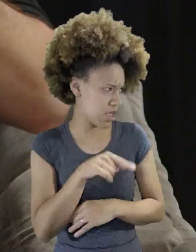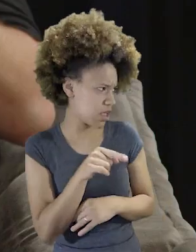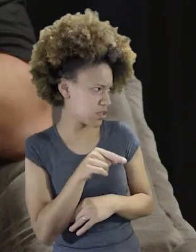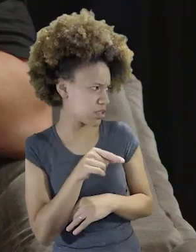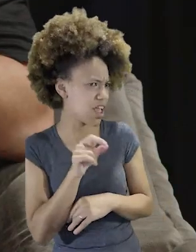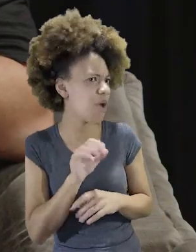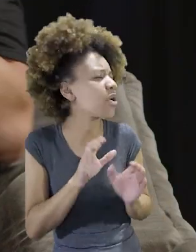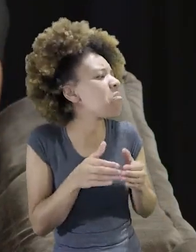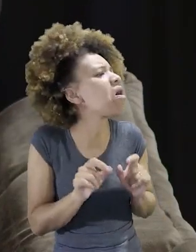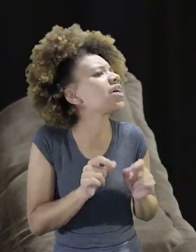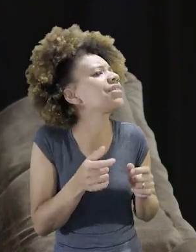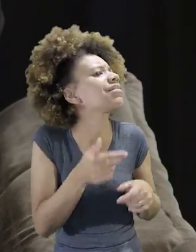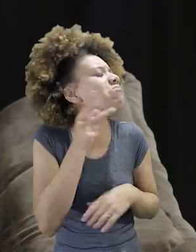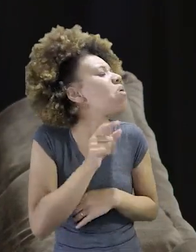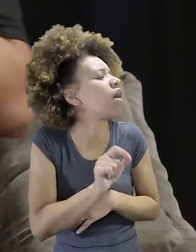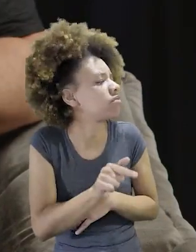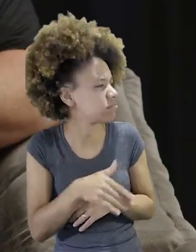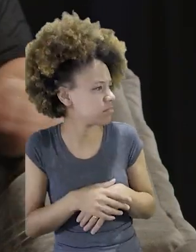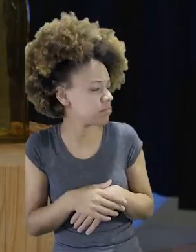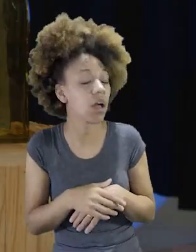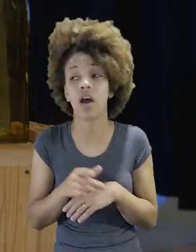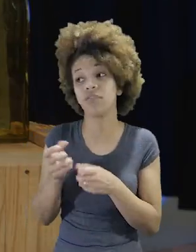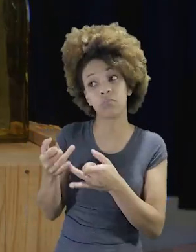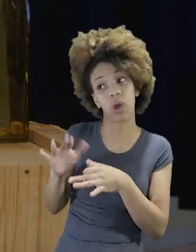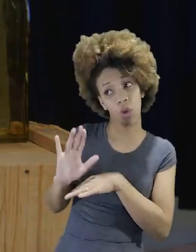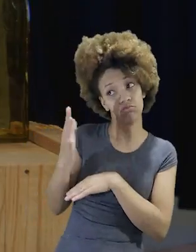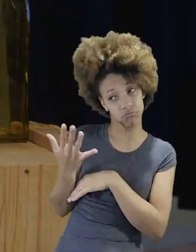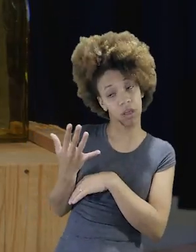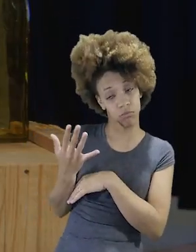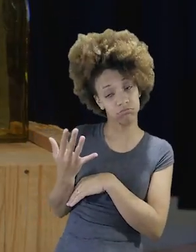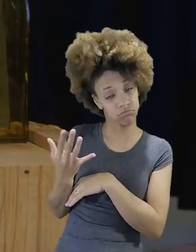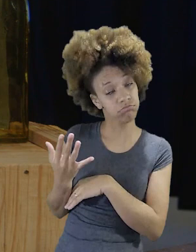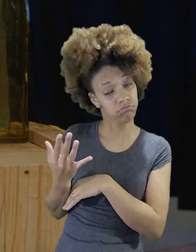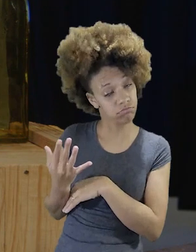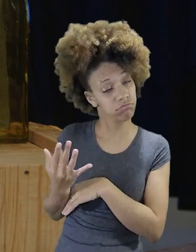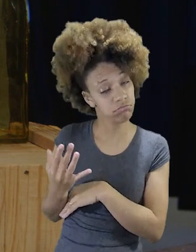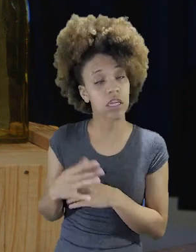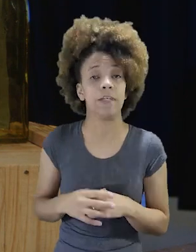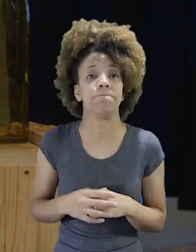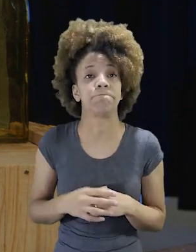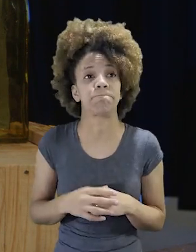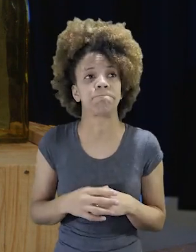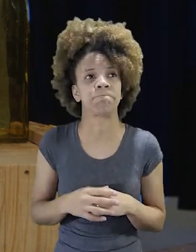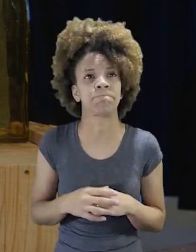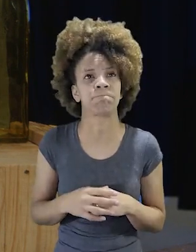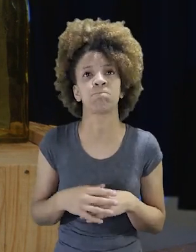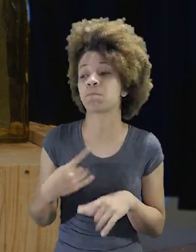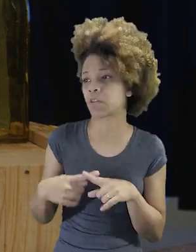tipo é o que é uma gangue que que era isso isso foi um negócio que aconteceu cara foi ahn